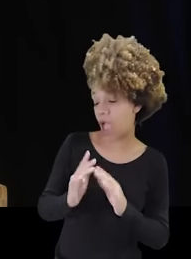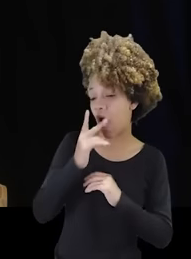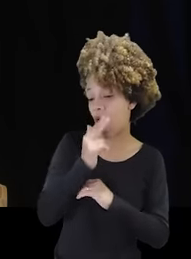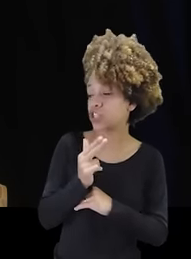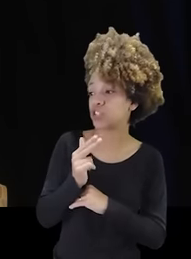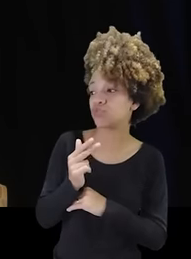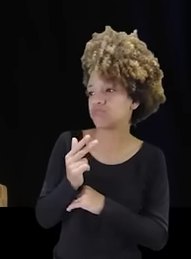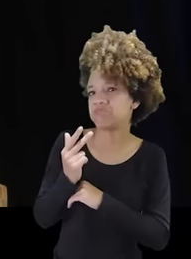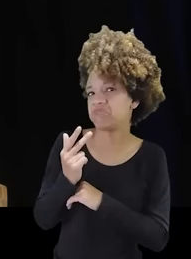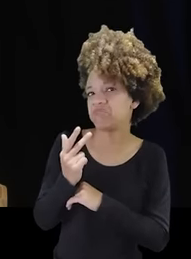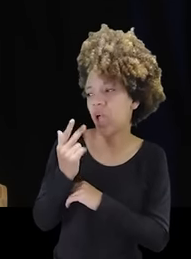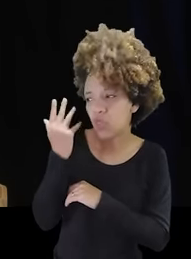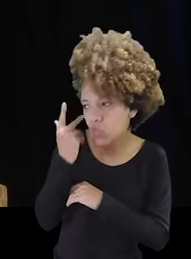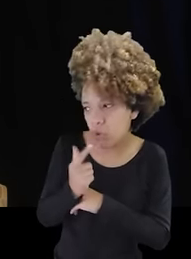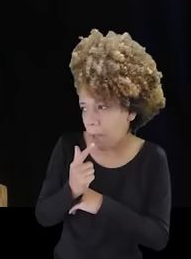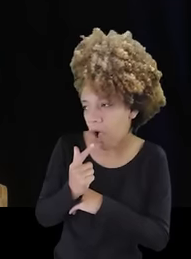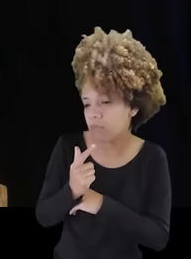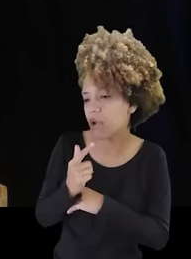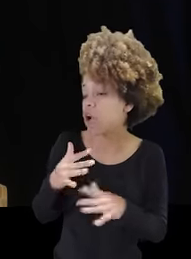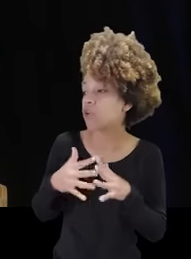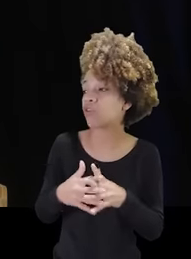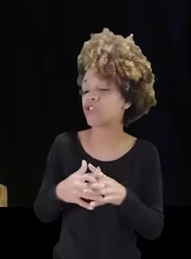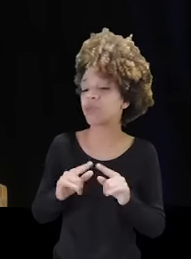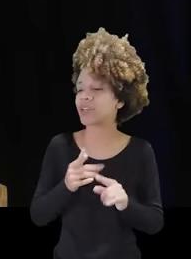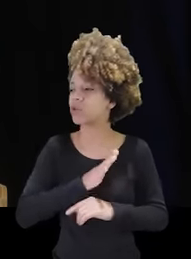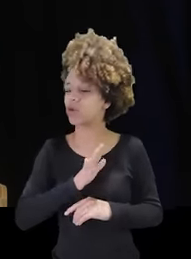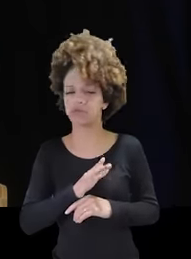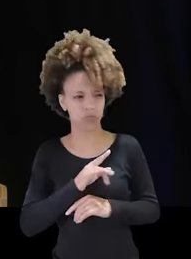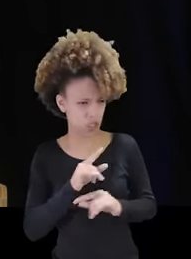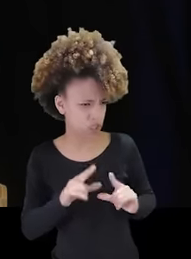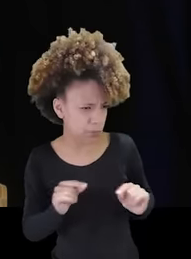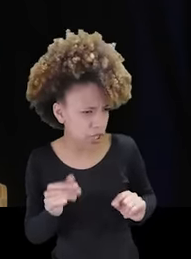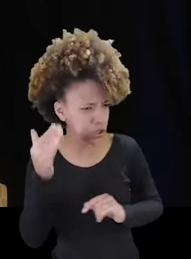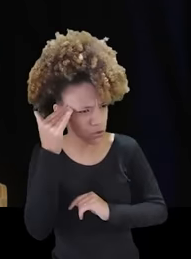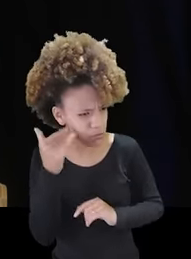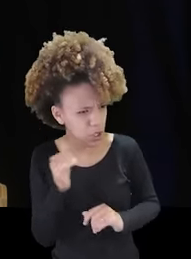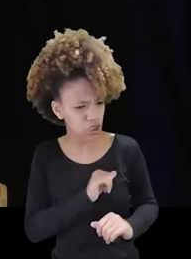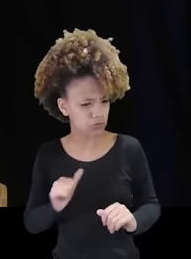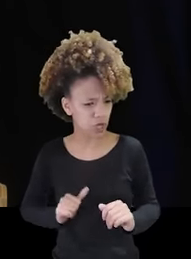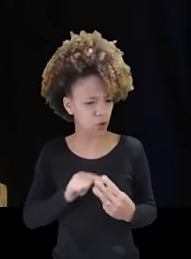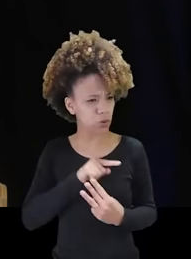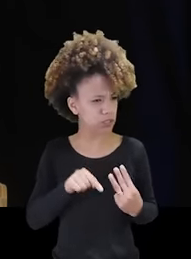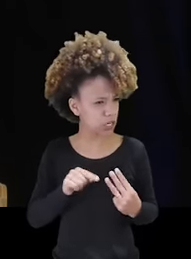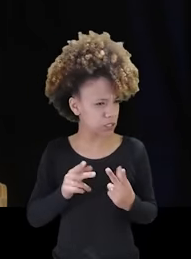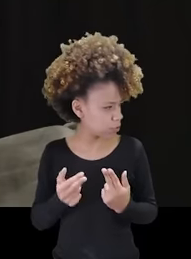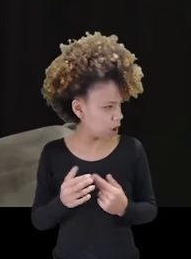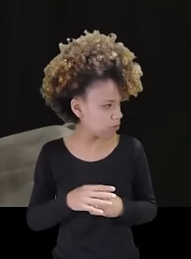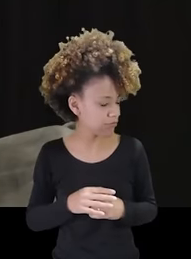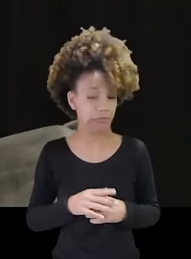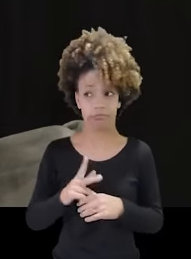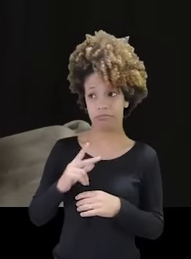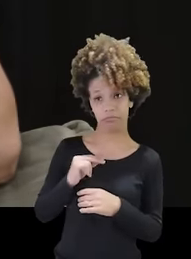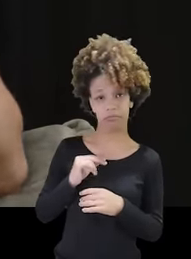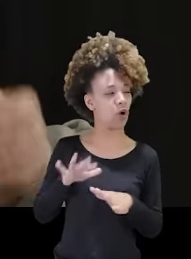assim você acha acabar confundindo mas não gosta quando fala assim ah japonês coreano chinês tudo igual Nossa Qual